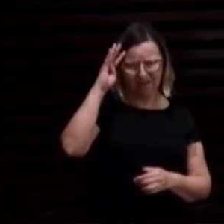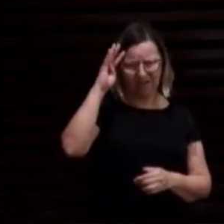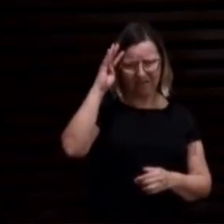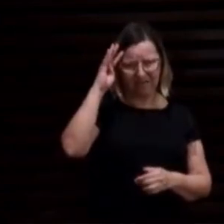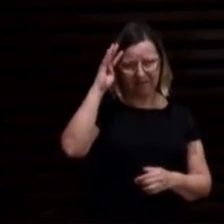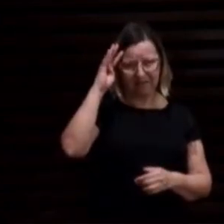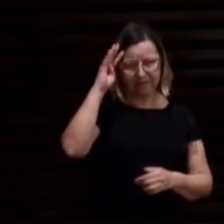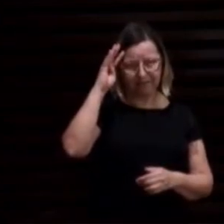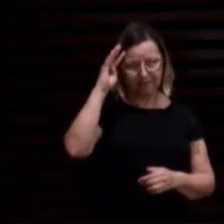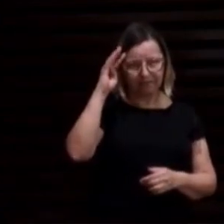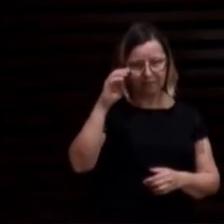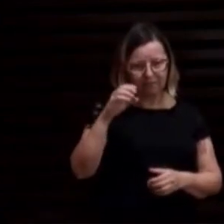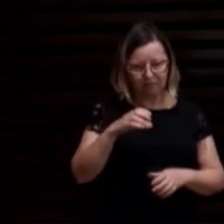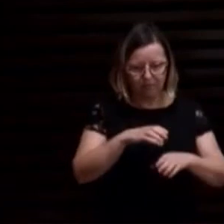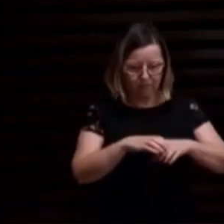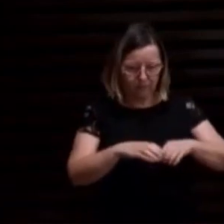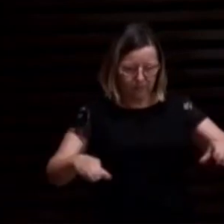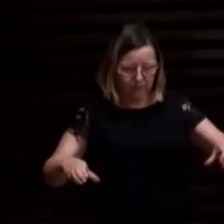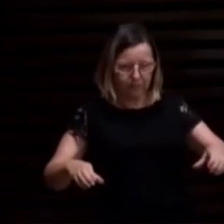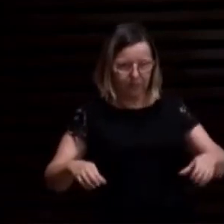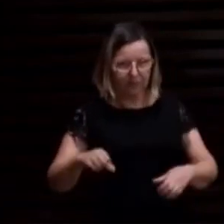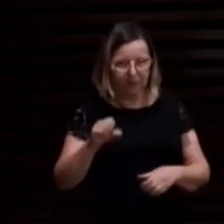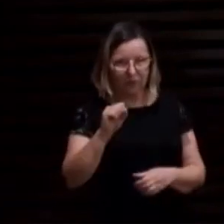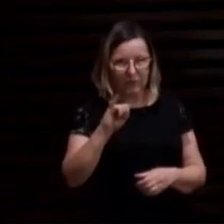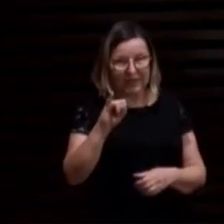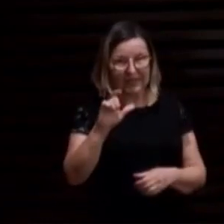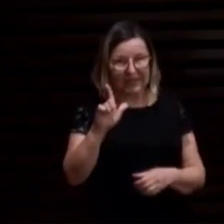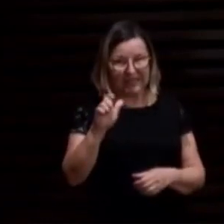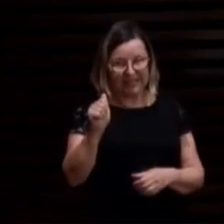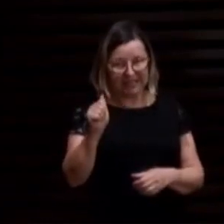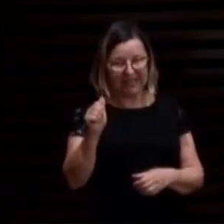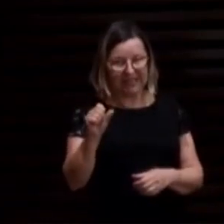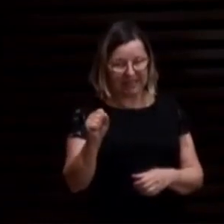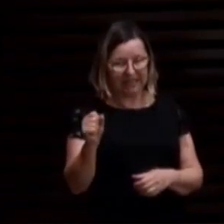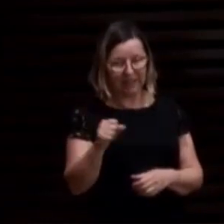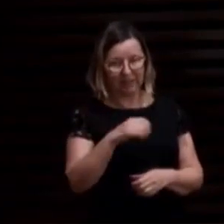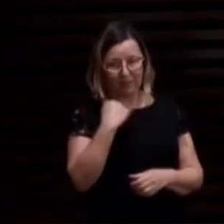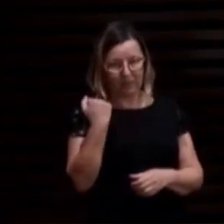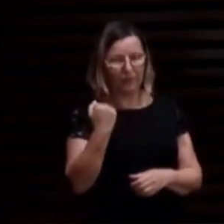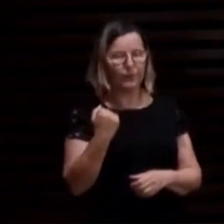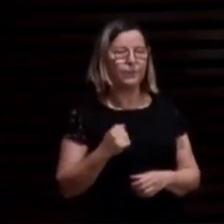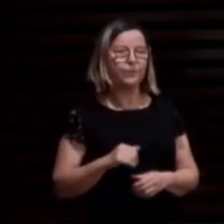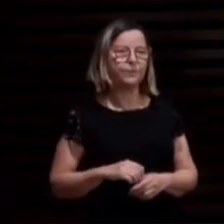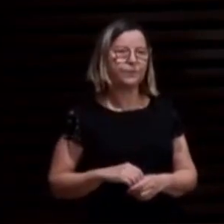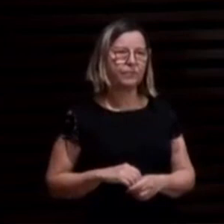no sepultamento do Silas, nosso irmão Silas Capelo.